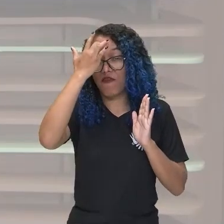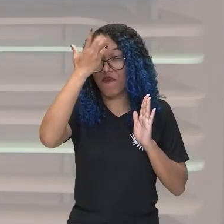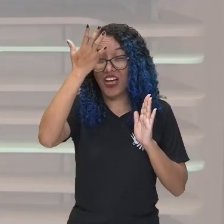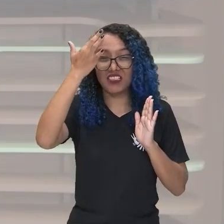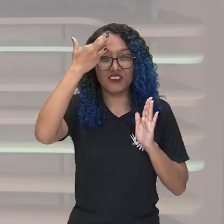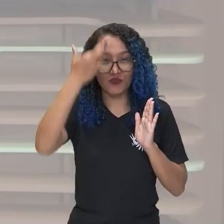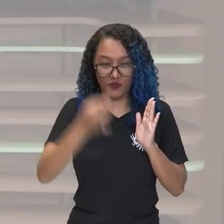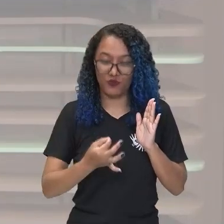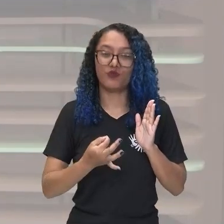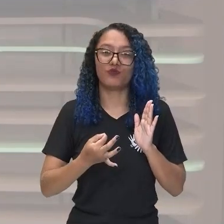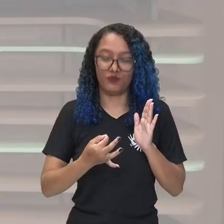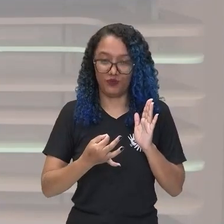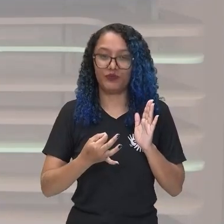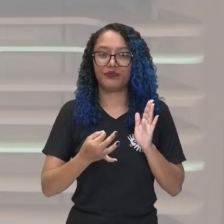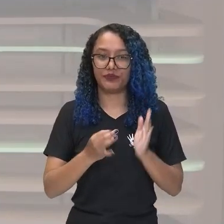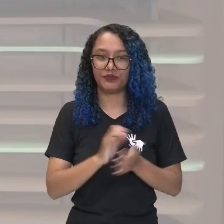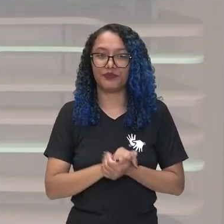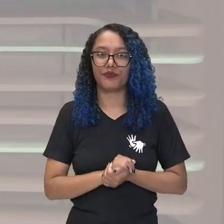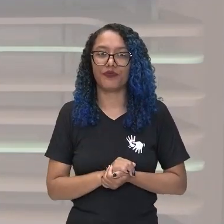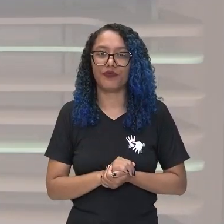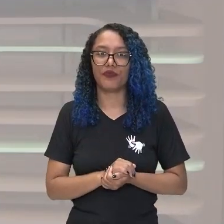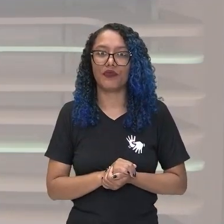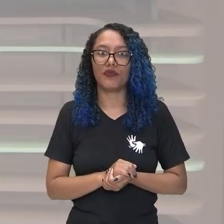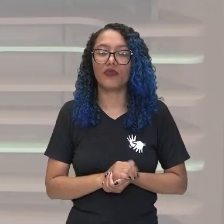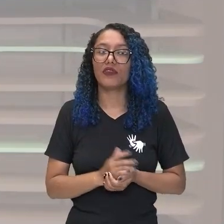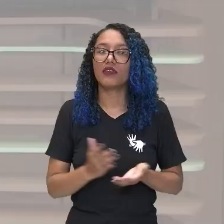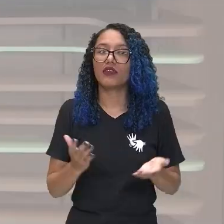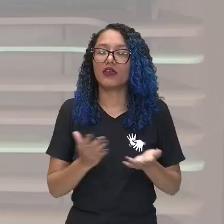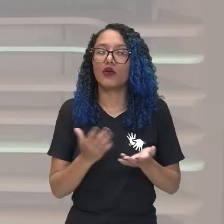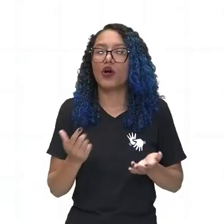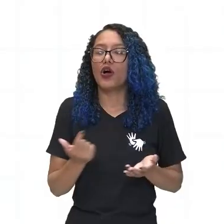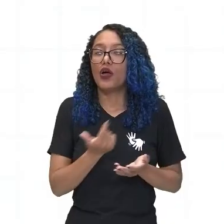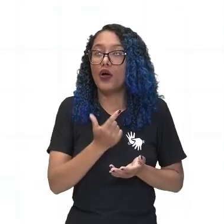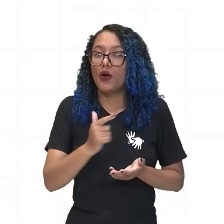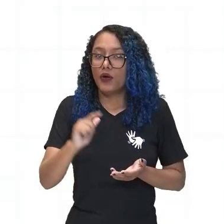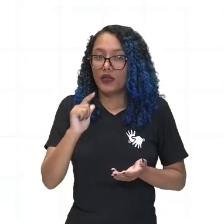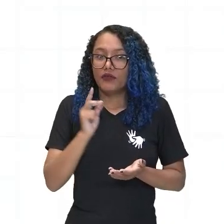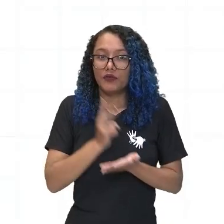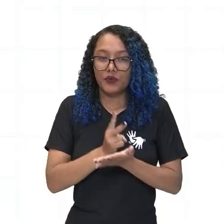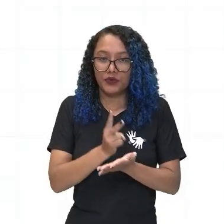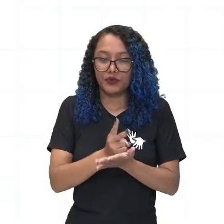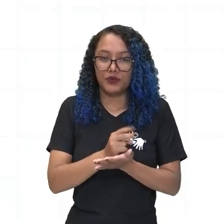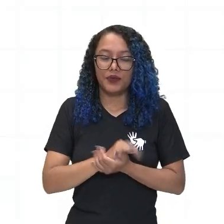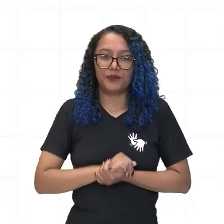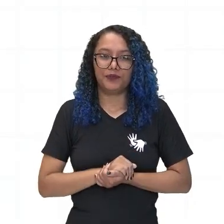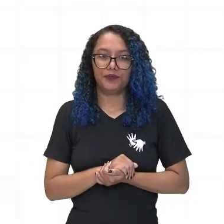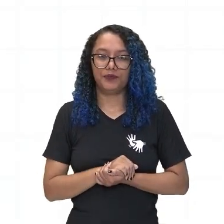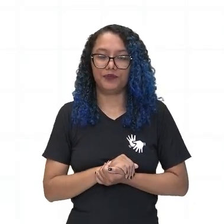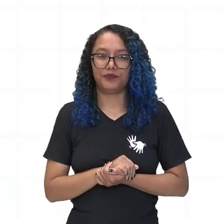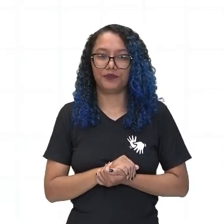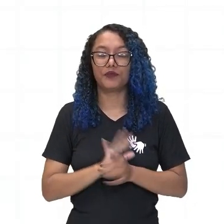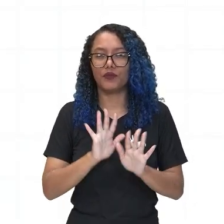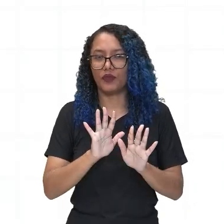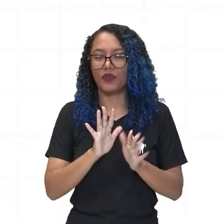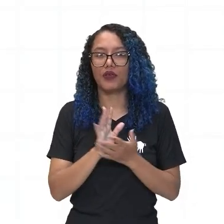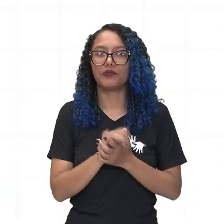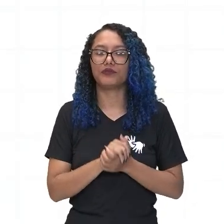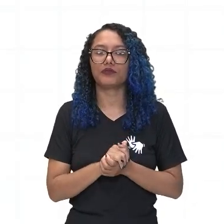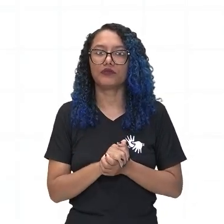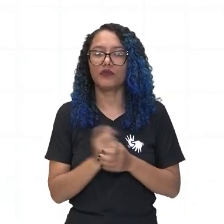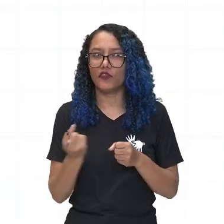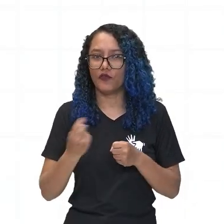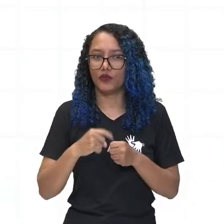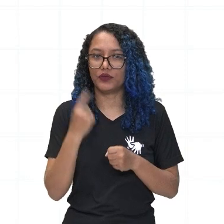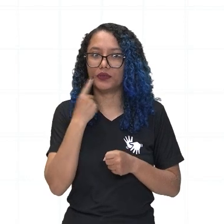imagem? Preparamos algo interessante para você. Vamos falar sobre... Retornando aí, olha só para você verificar